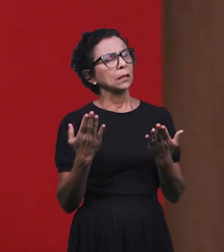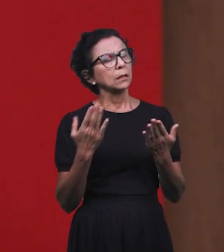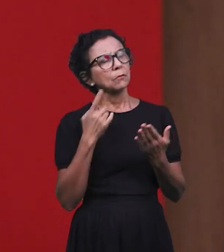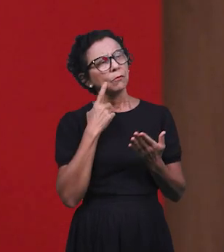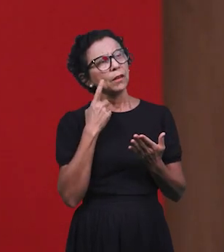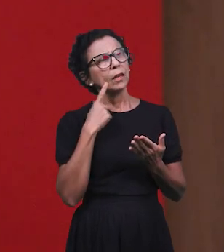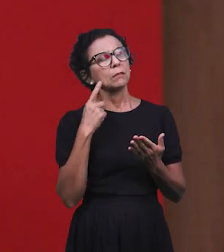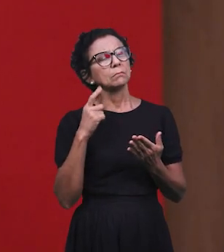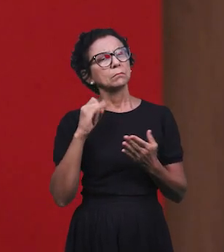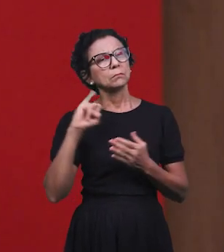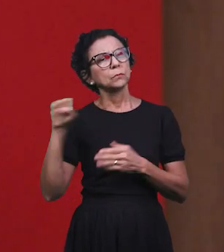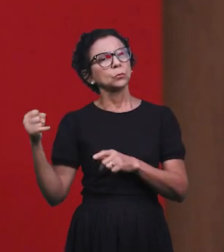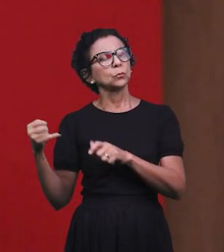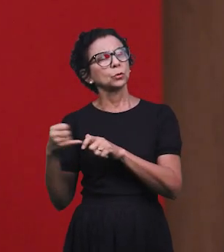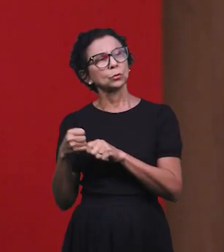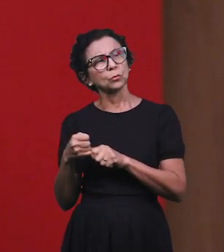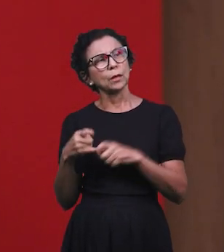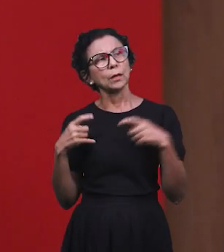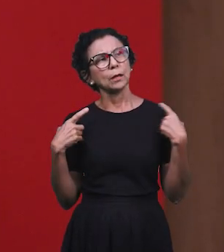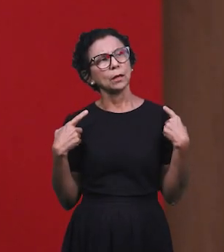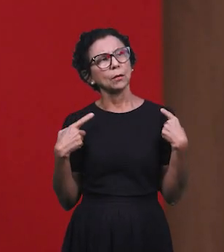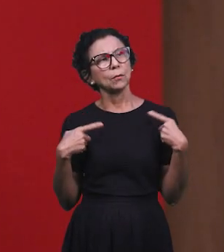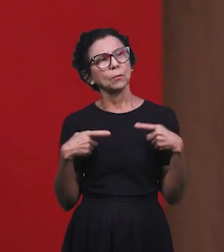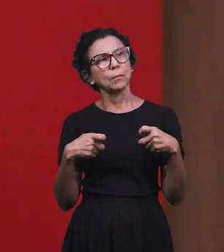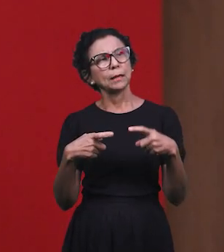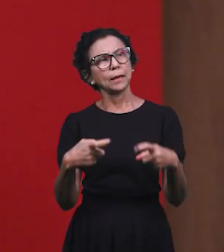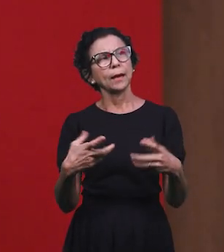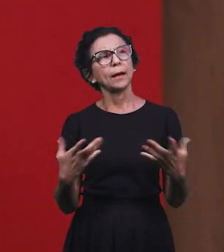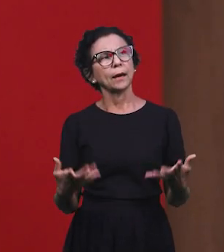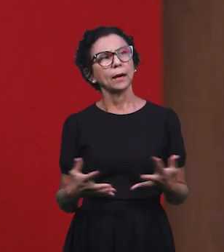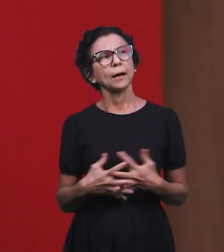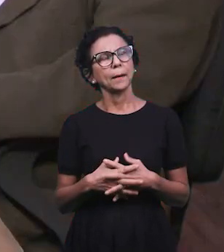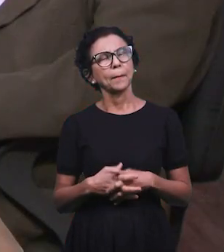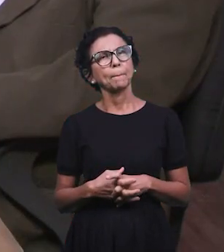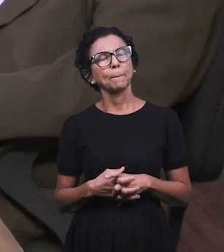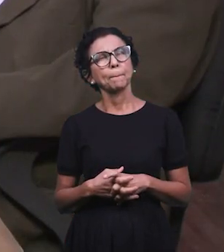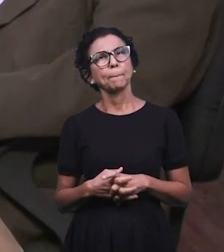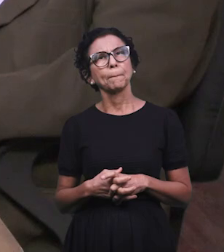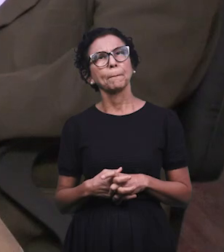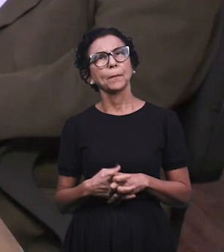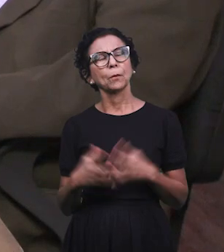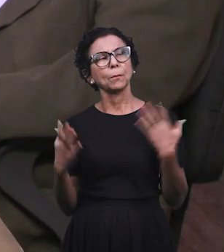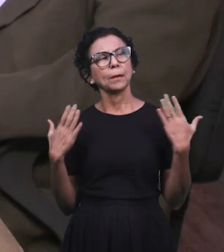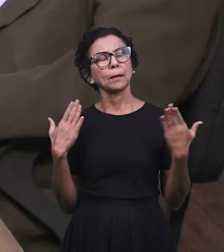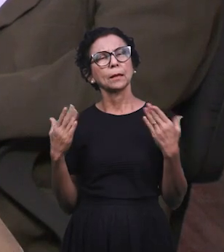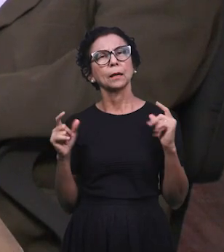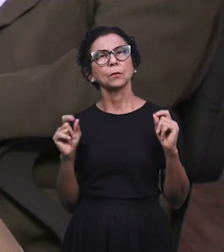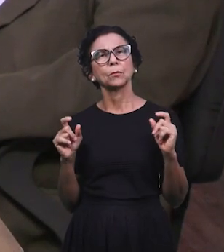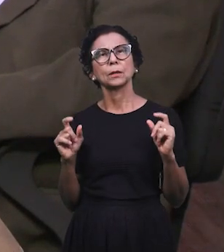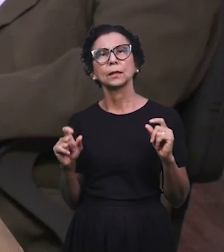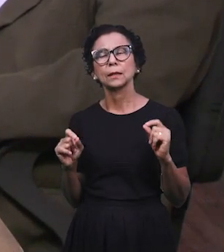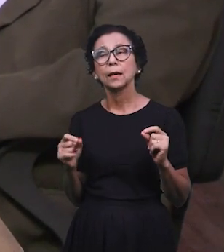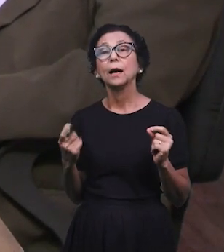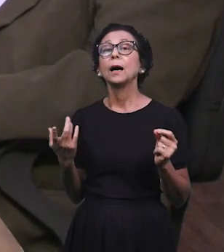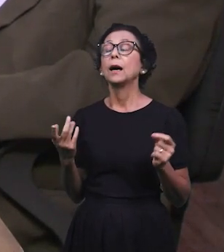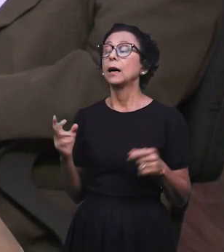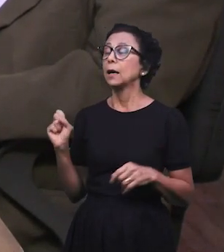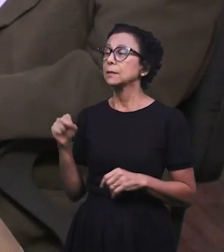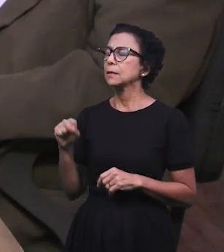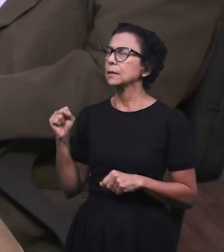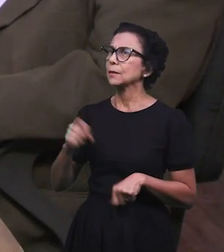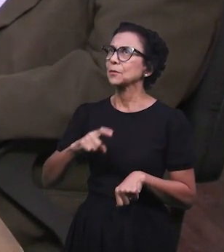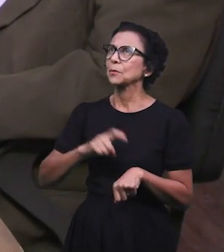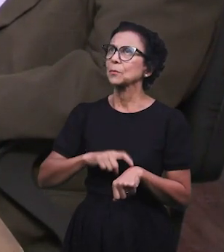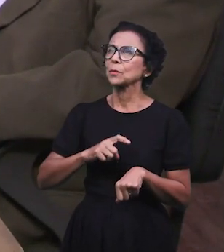a uma batalha de Josué, por exemplo? Tem um aspecto interessante aqui, quando a gente observa aquilo que foi